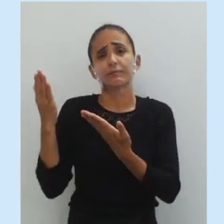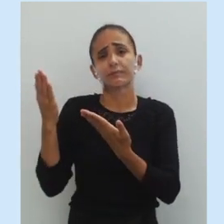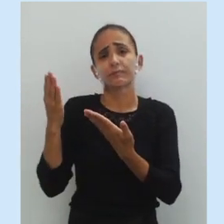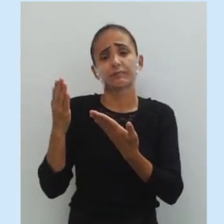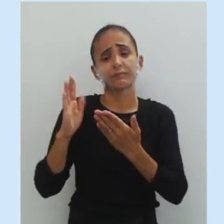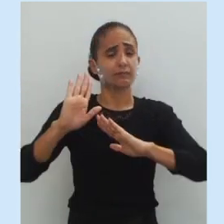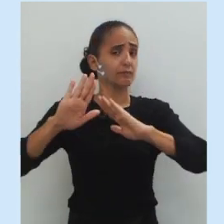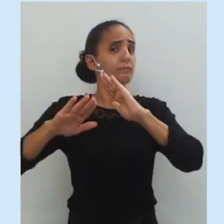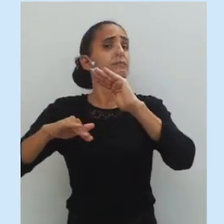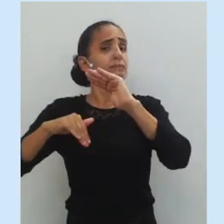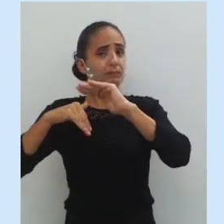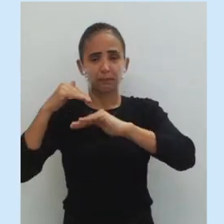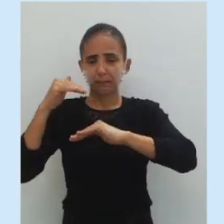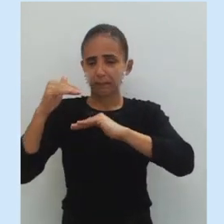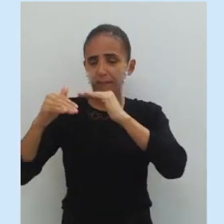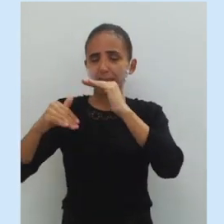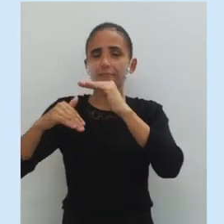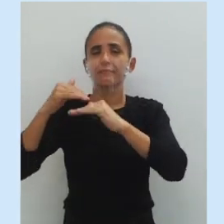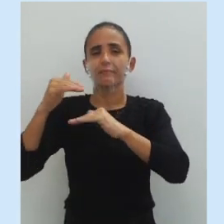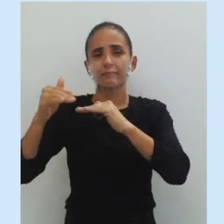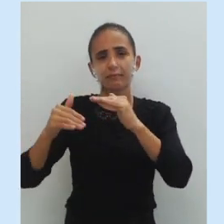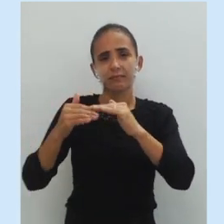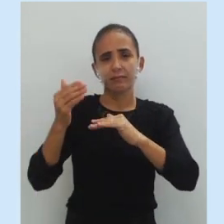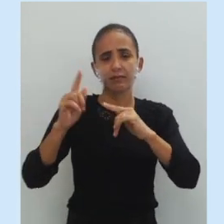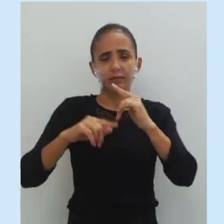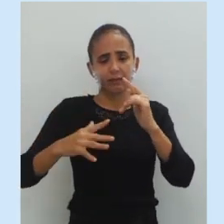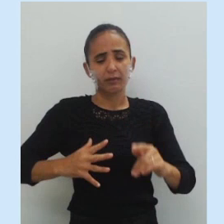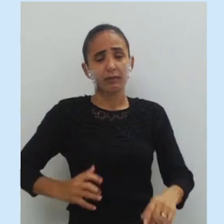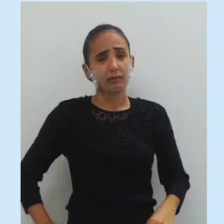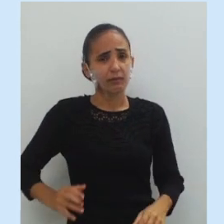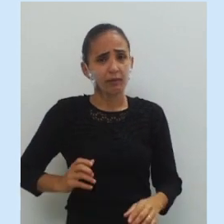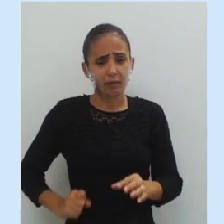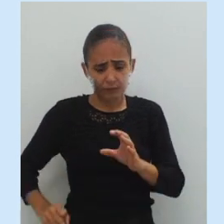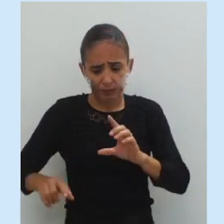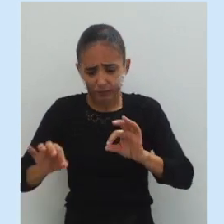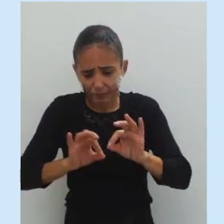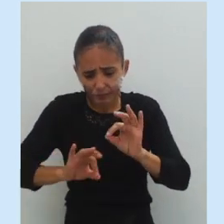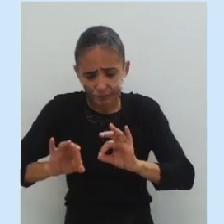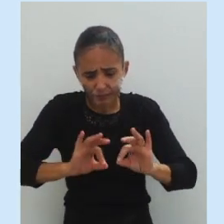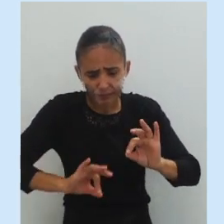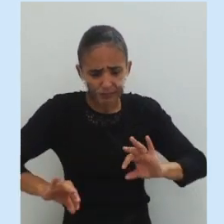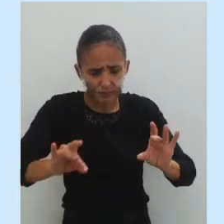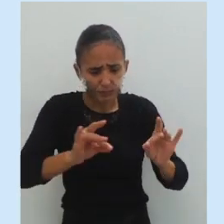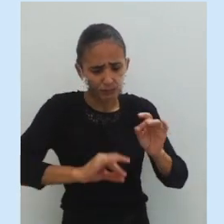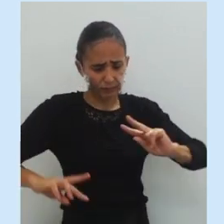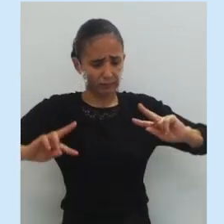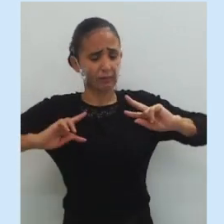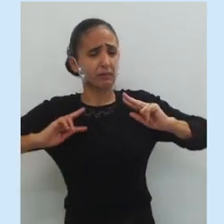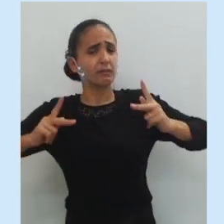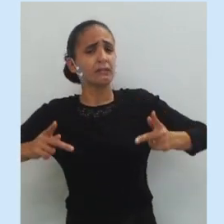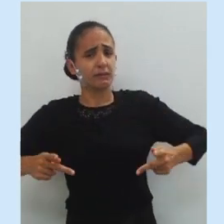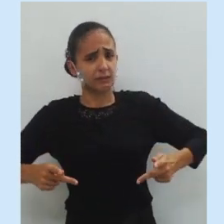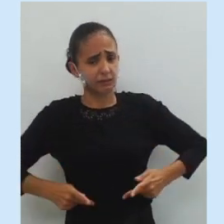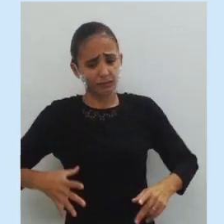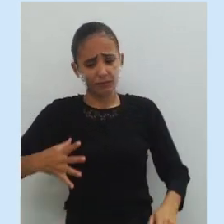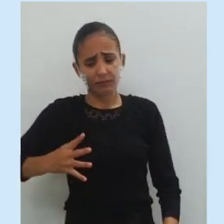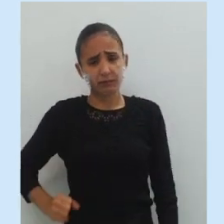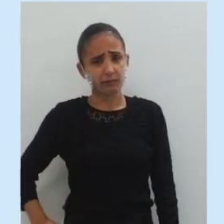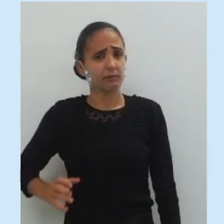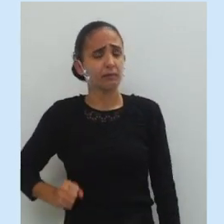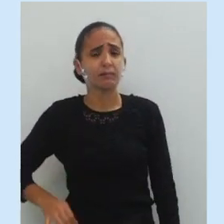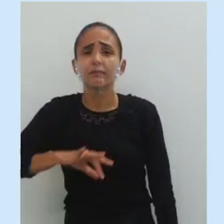aproveitar? Ele vai aproveitar as fezes, né? As fezes humanas, as fezes